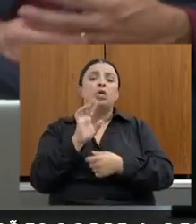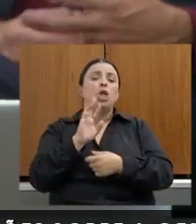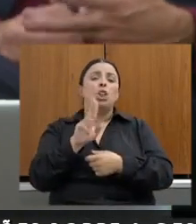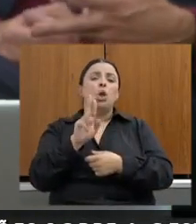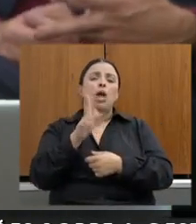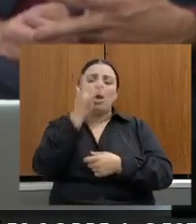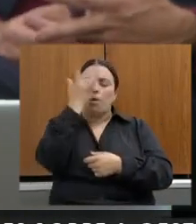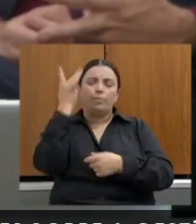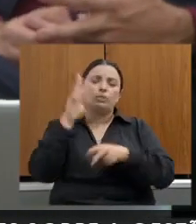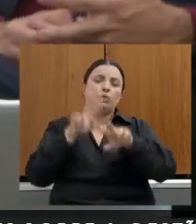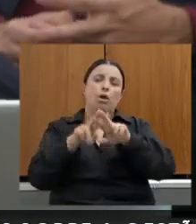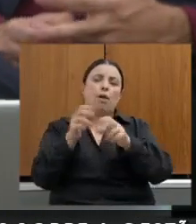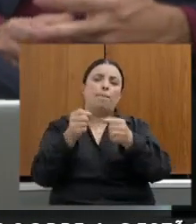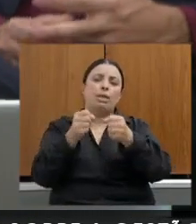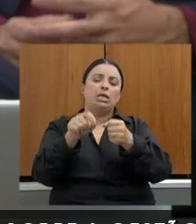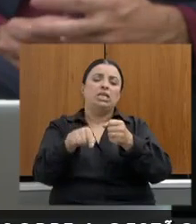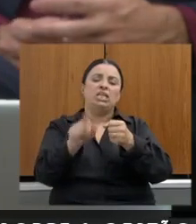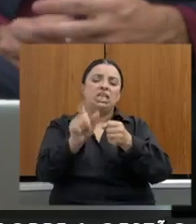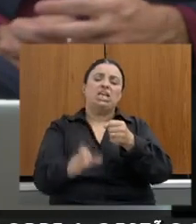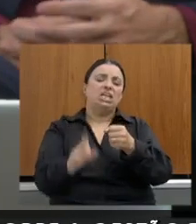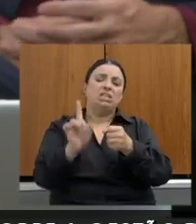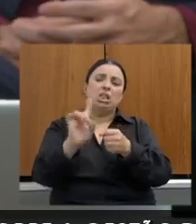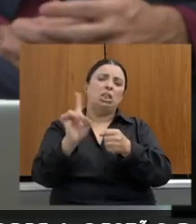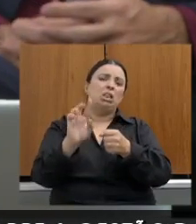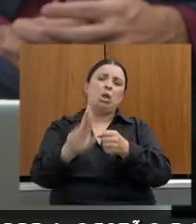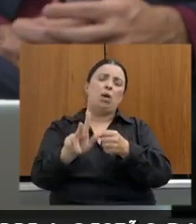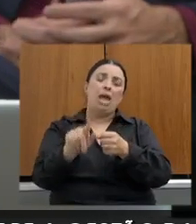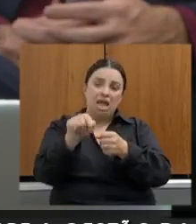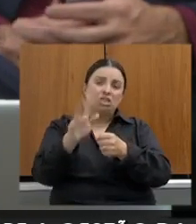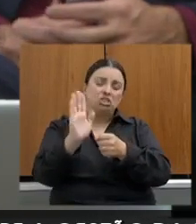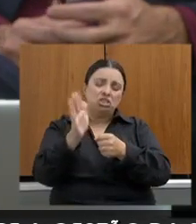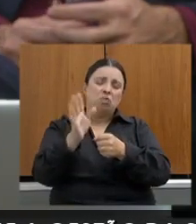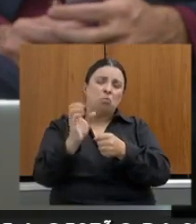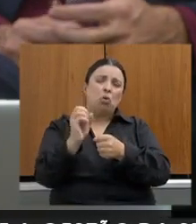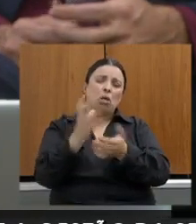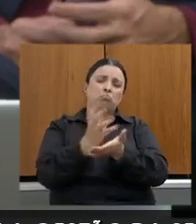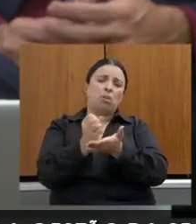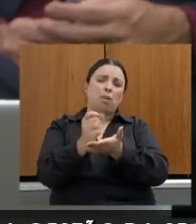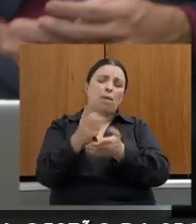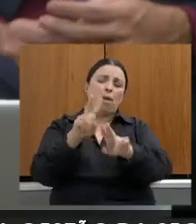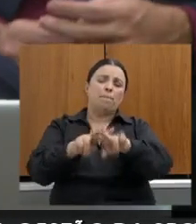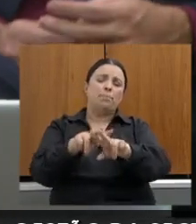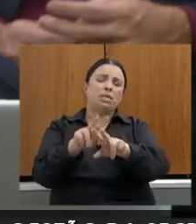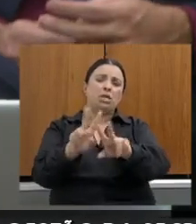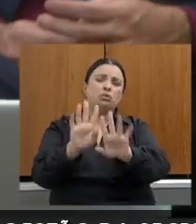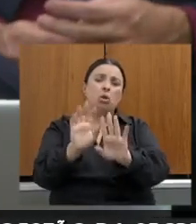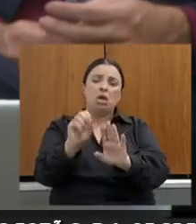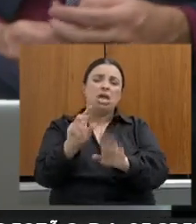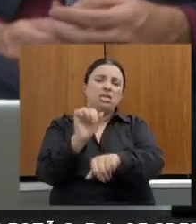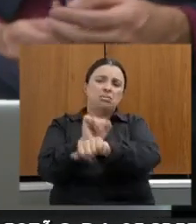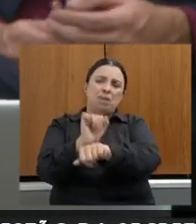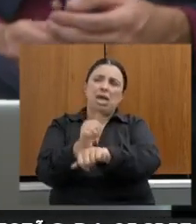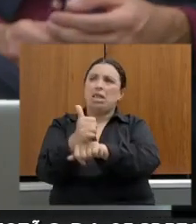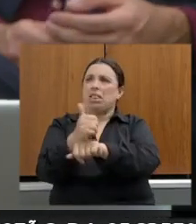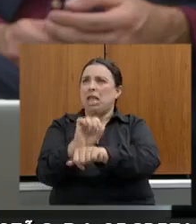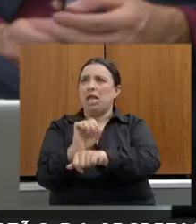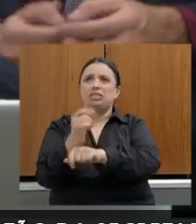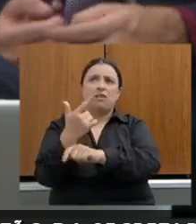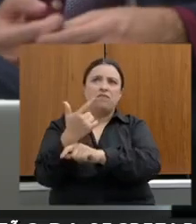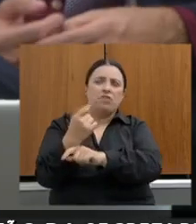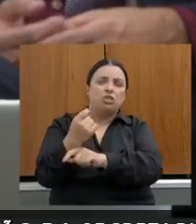eu também escrivão de polícia é isso ou é bom preso tá lá o presa tá preso é pode esperar 10 horas 20:40